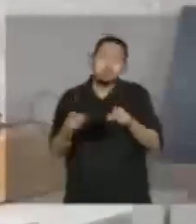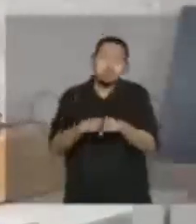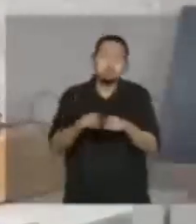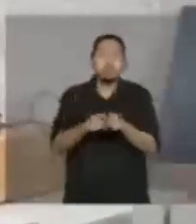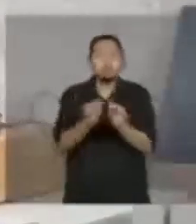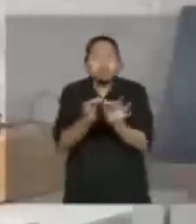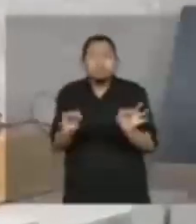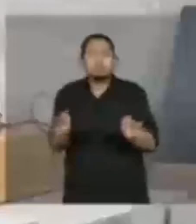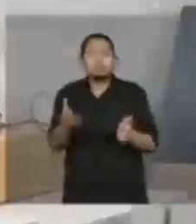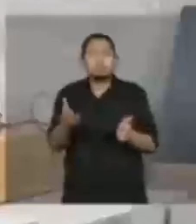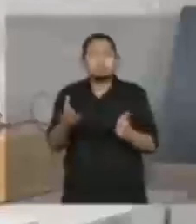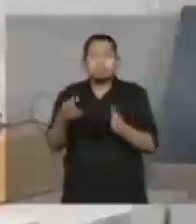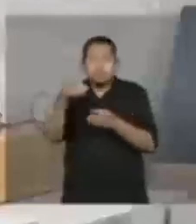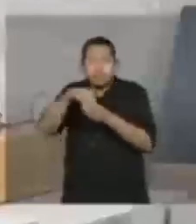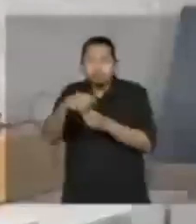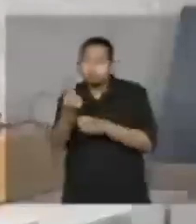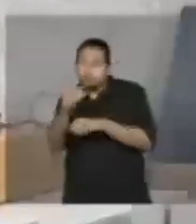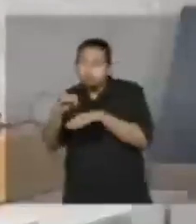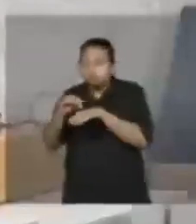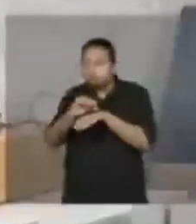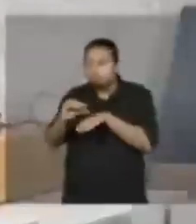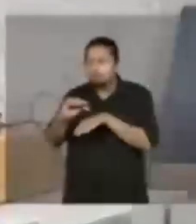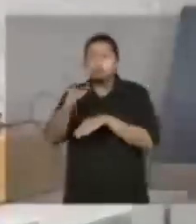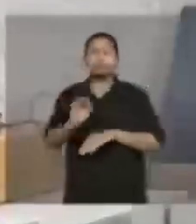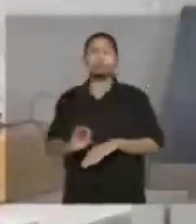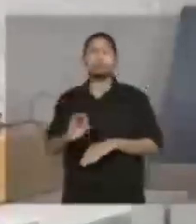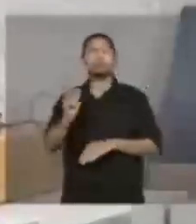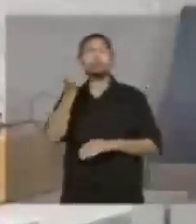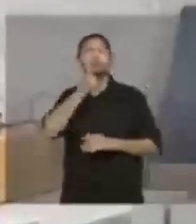os caminhos internos para que o gasto público seja